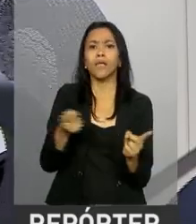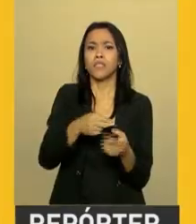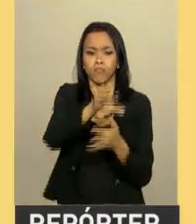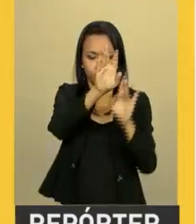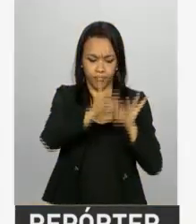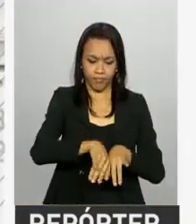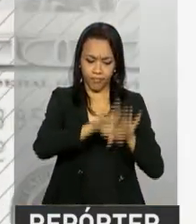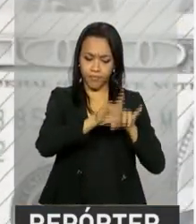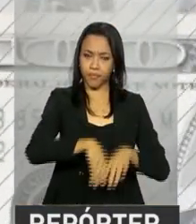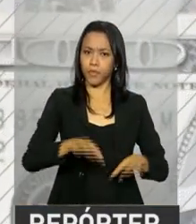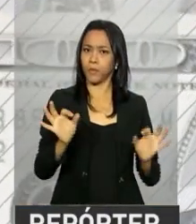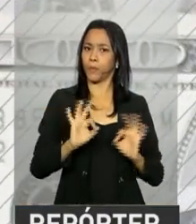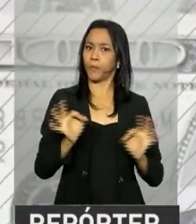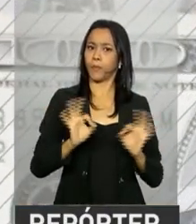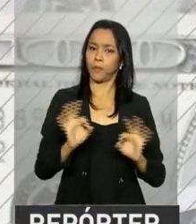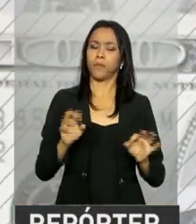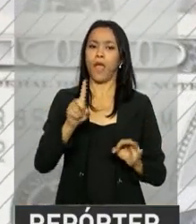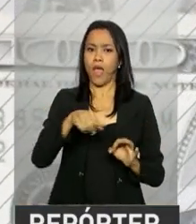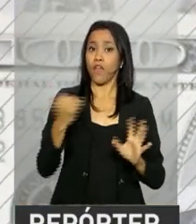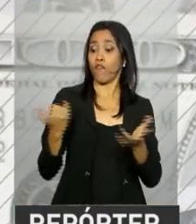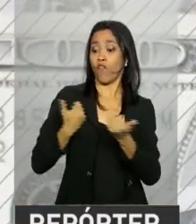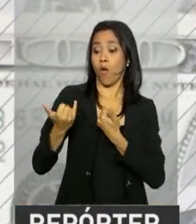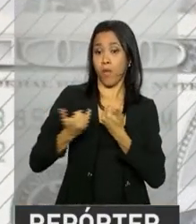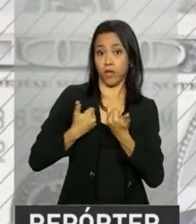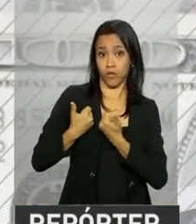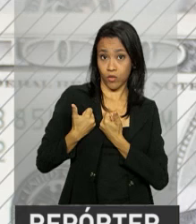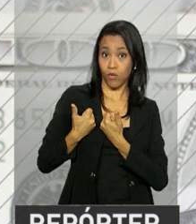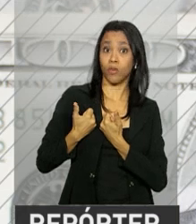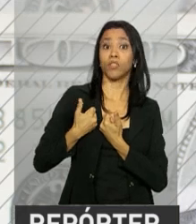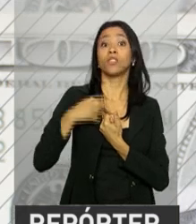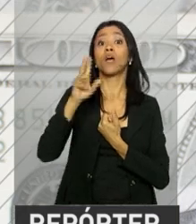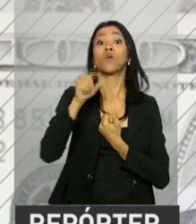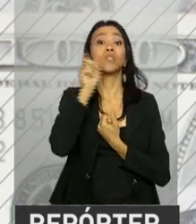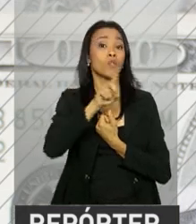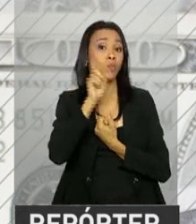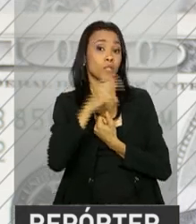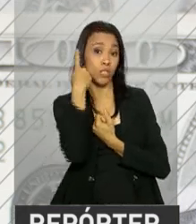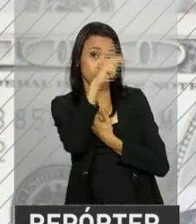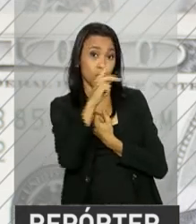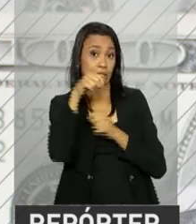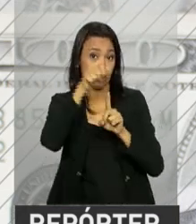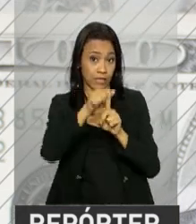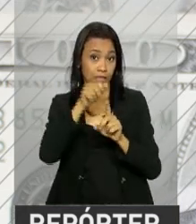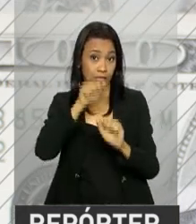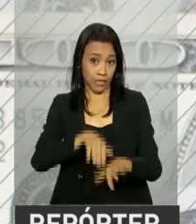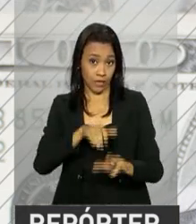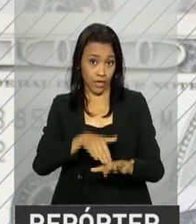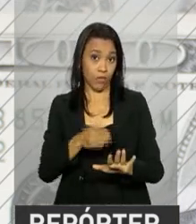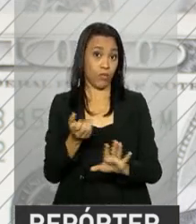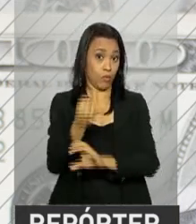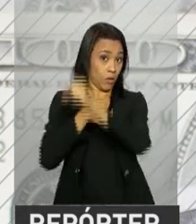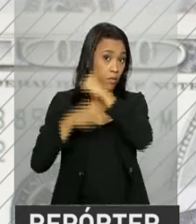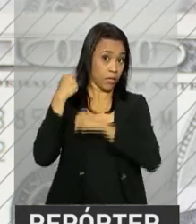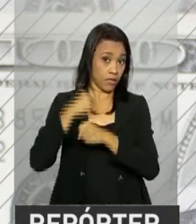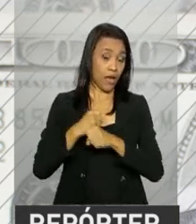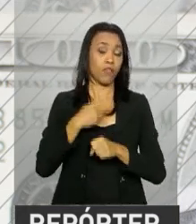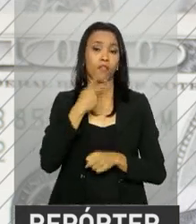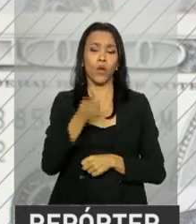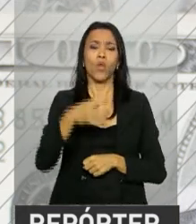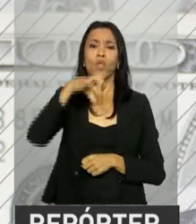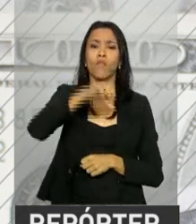país. Levantamentos com base em informações recebidas dos Estados Unidos em setembro do ano passado mostram que dos